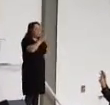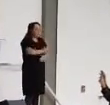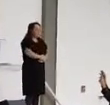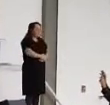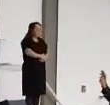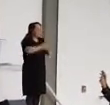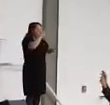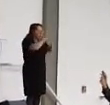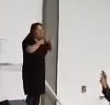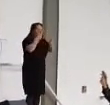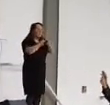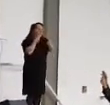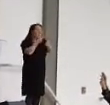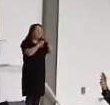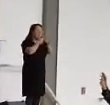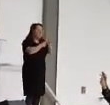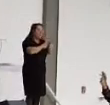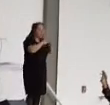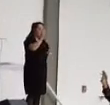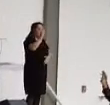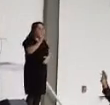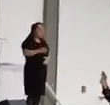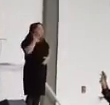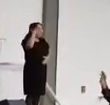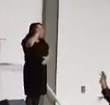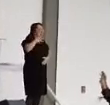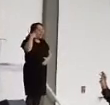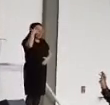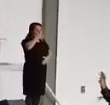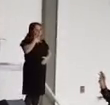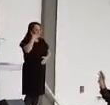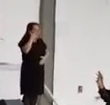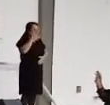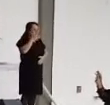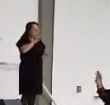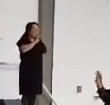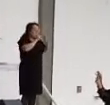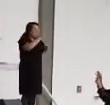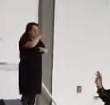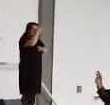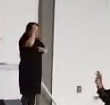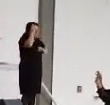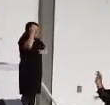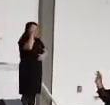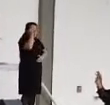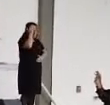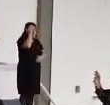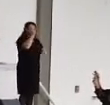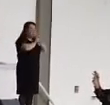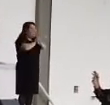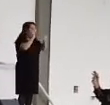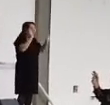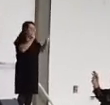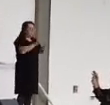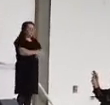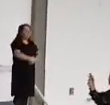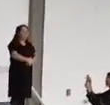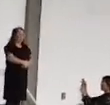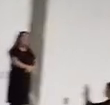em luta. E fui fazer palestras para conscientizar as pessoas sobre o autismo. Inclusive,